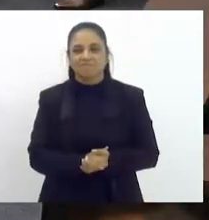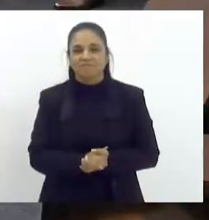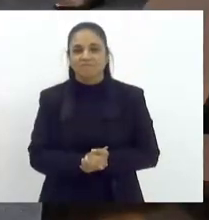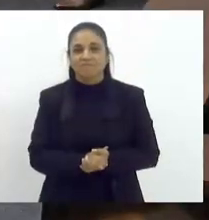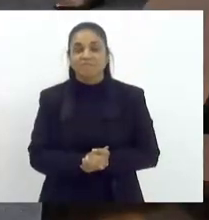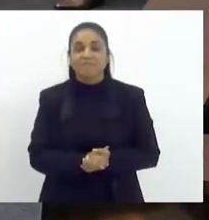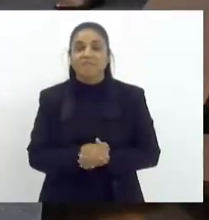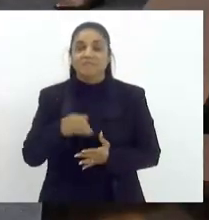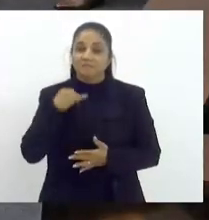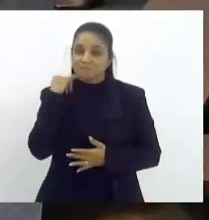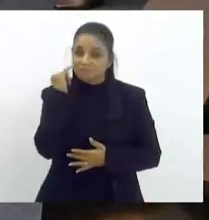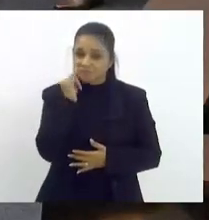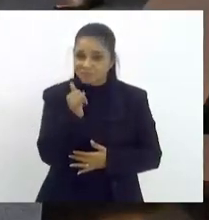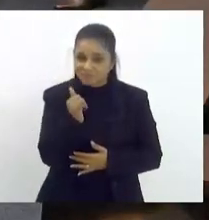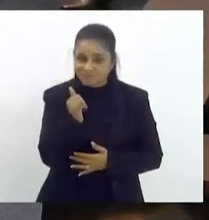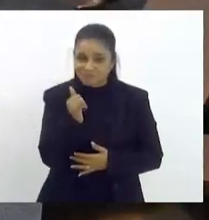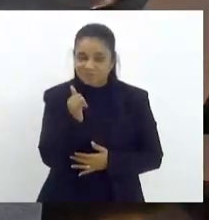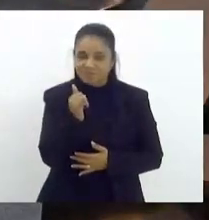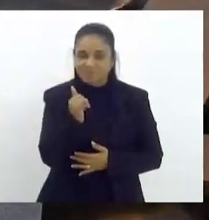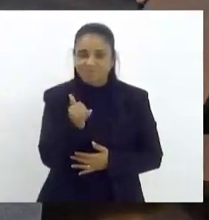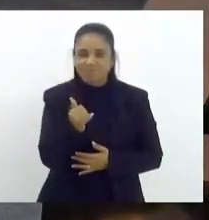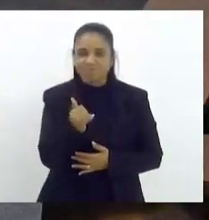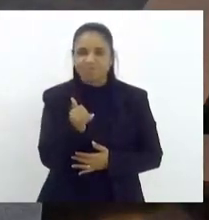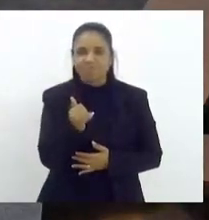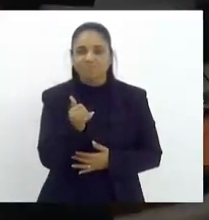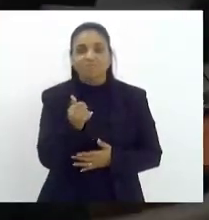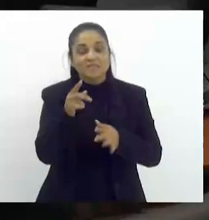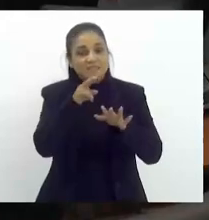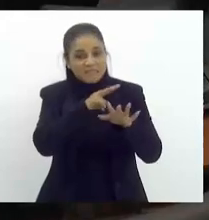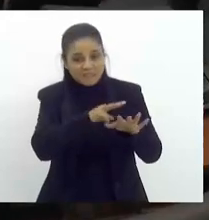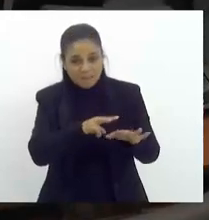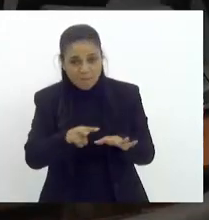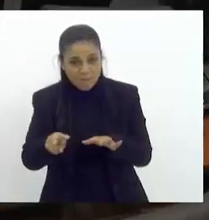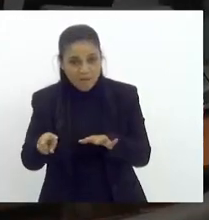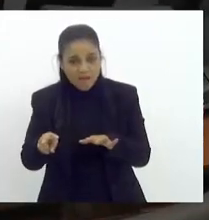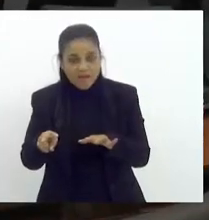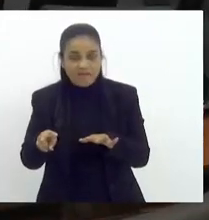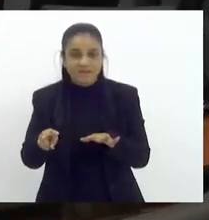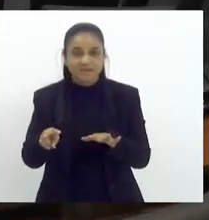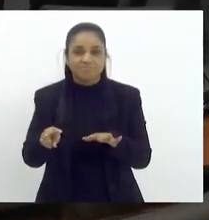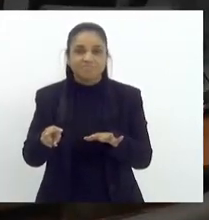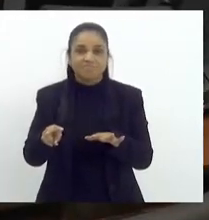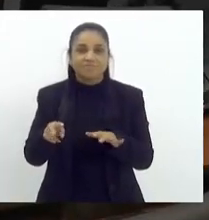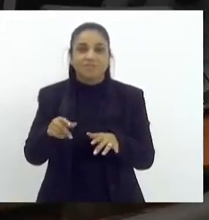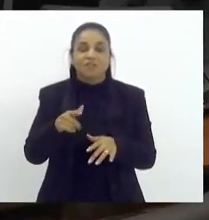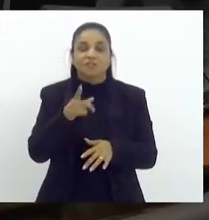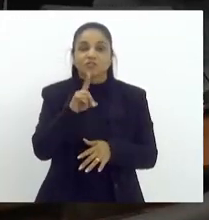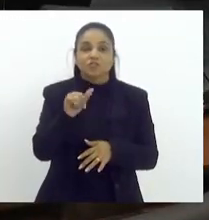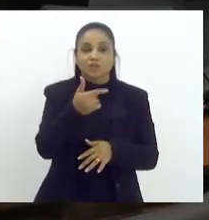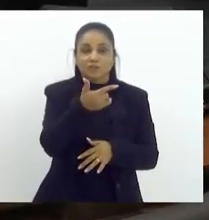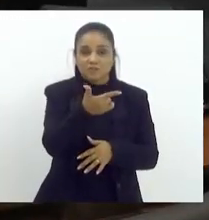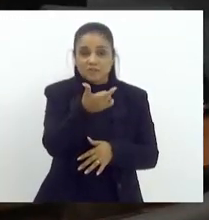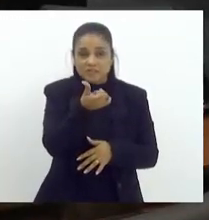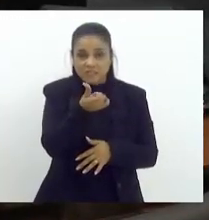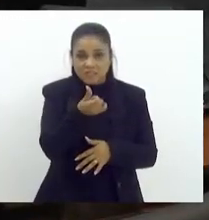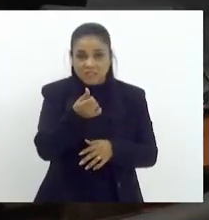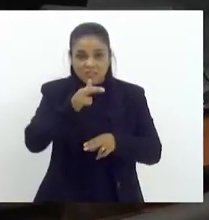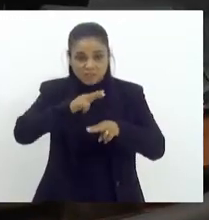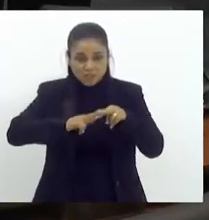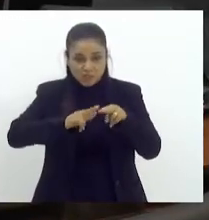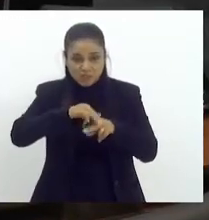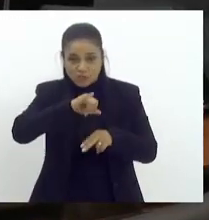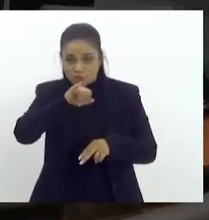queria falar que não deixa não podia deixar de passar essa semana sem falar do dia 26 de Junho que é o dia